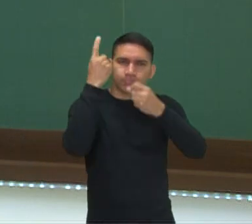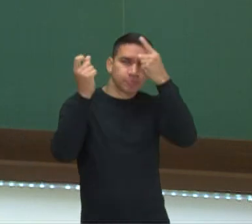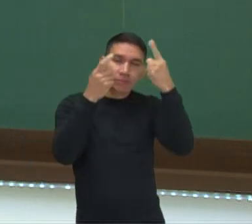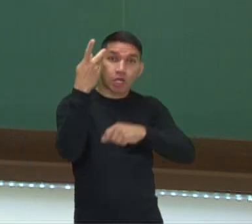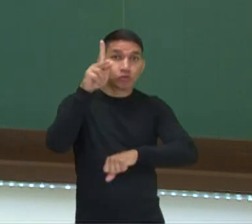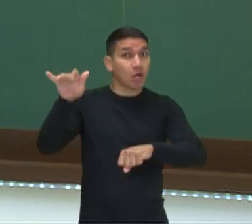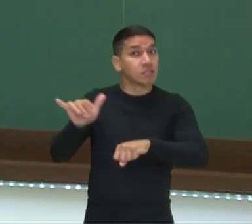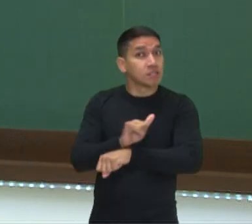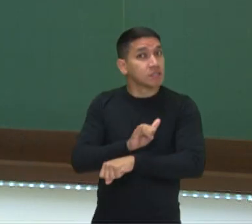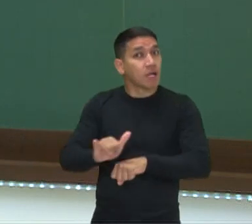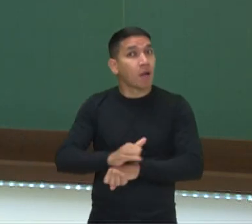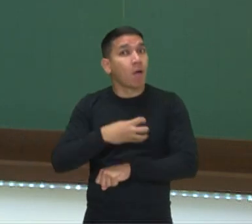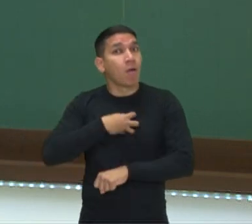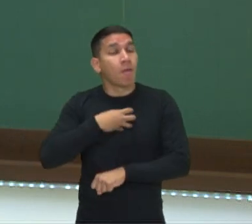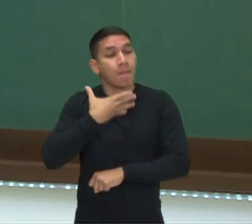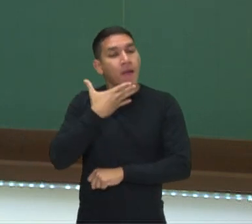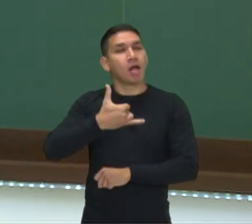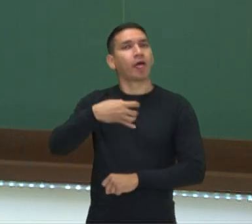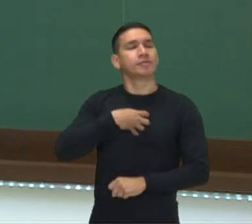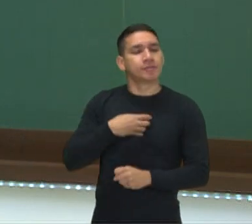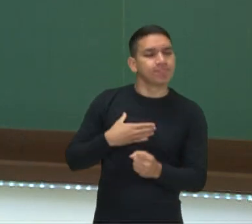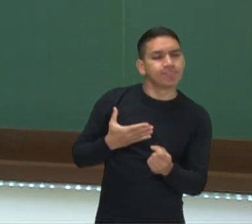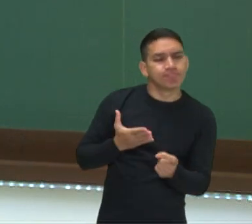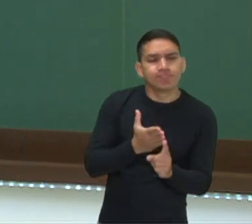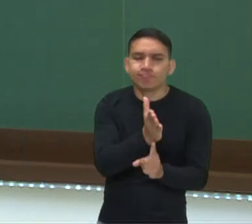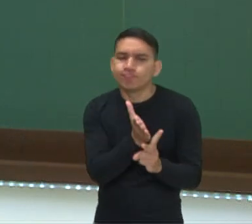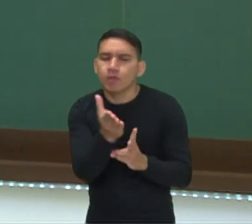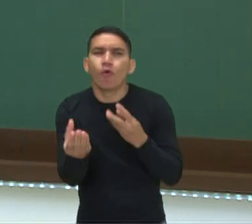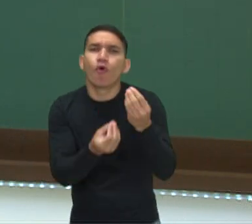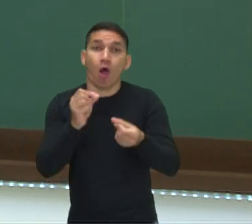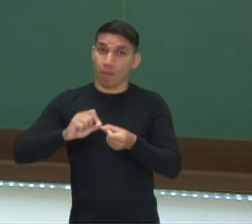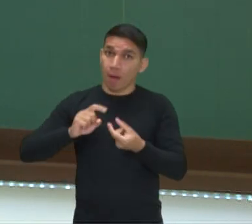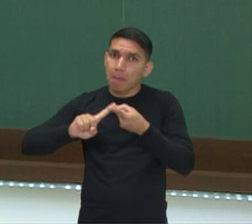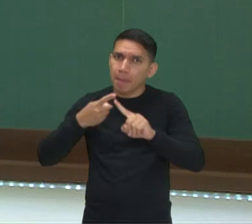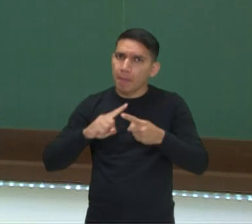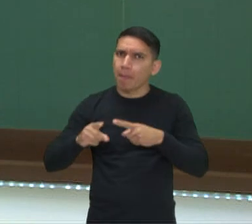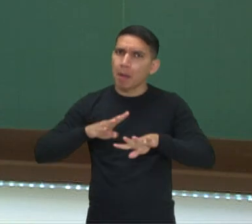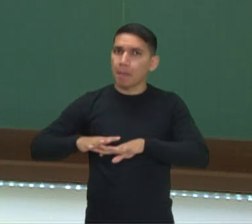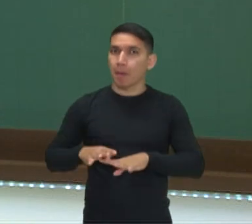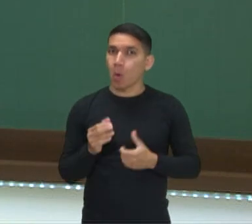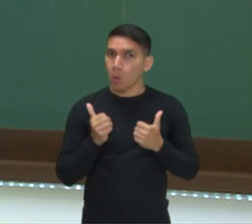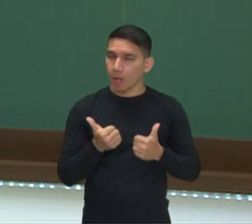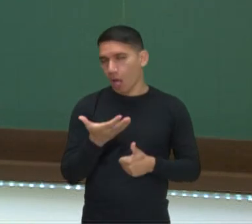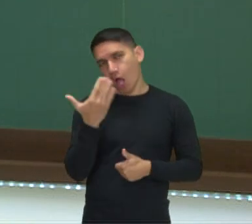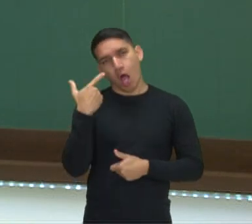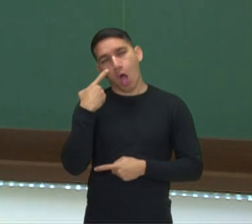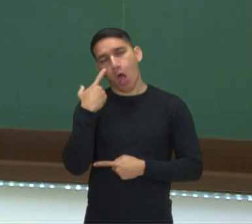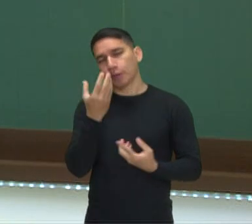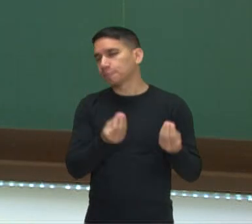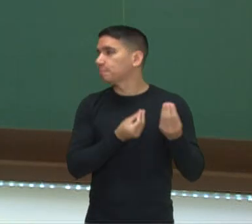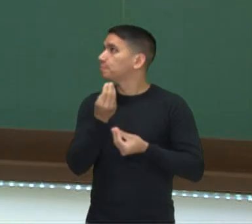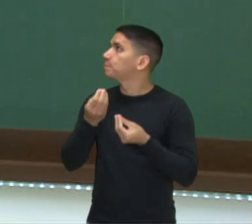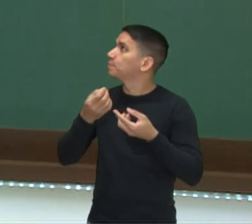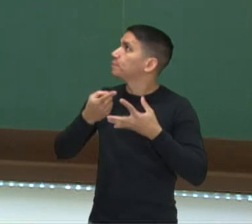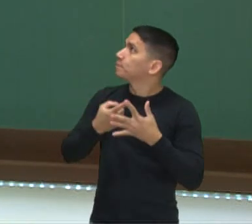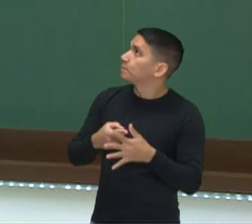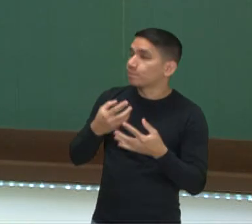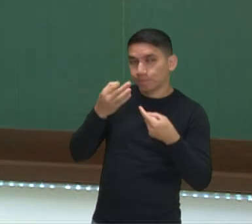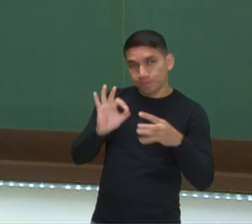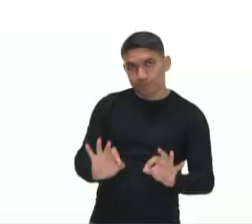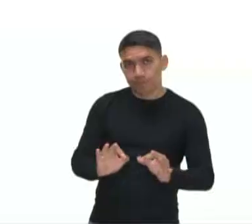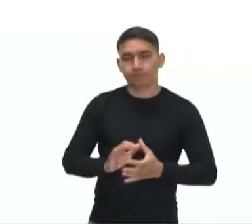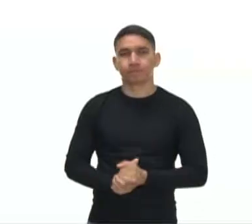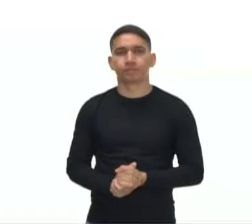Procurando o melhor caminho para resolver as situações aqui matemáticas, tá bom? Vamos fazer a correção, acompanhe. A